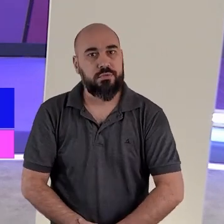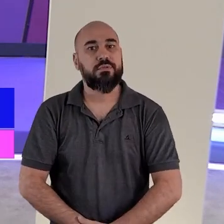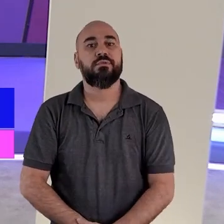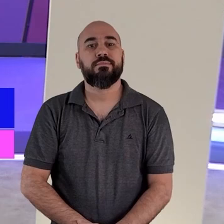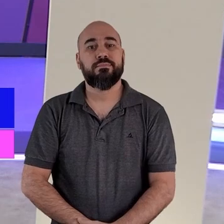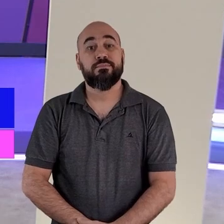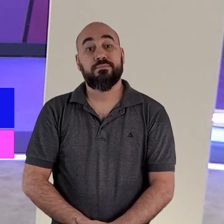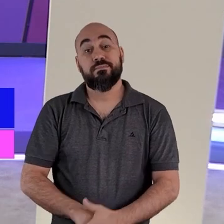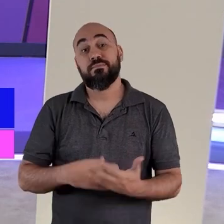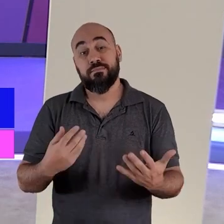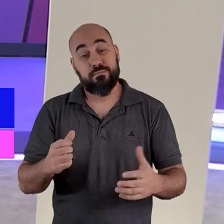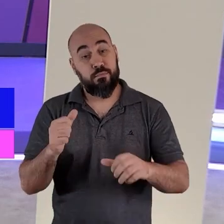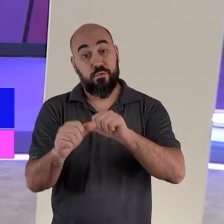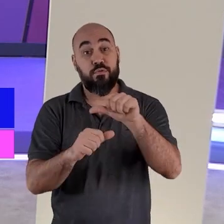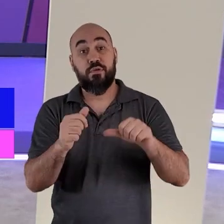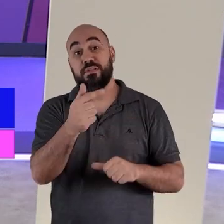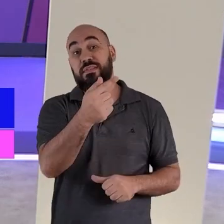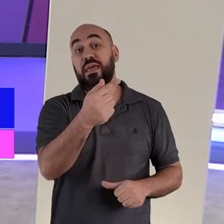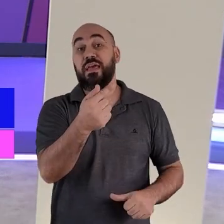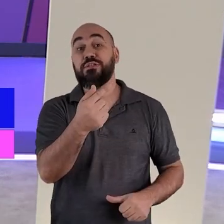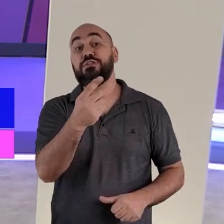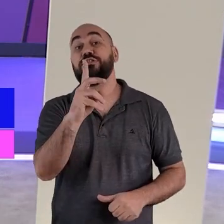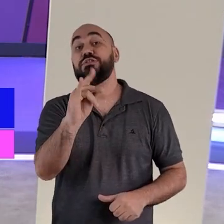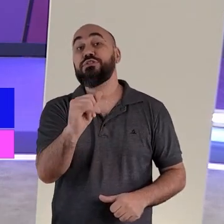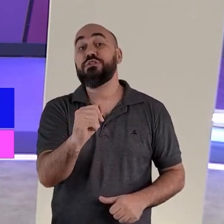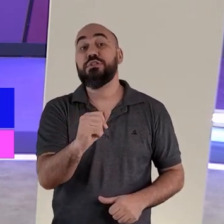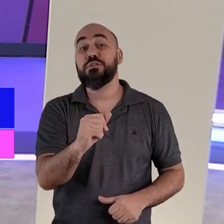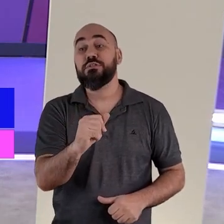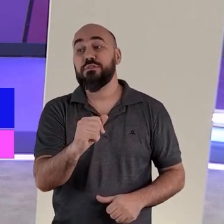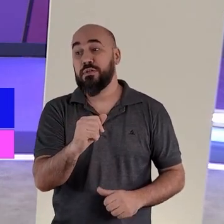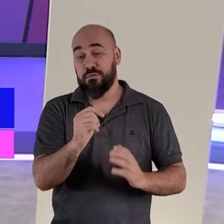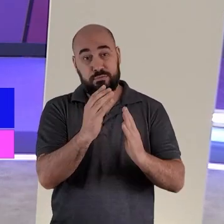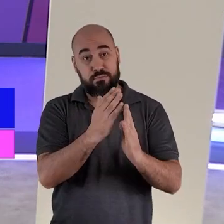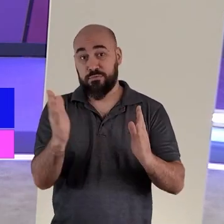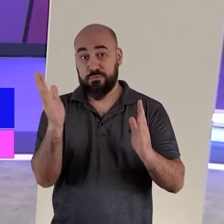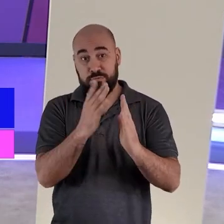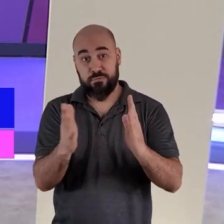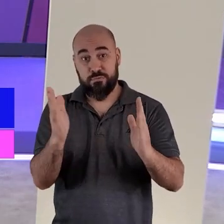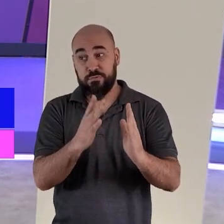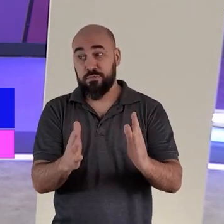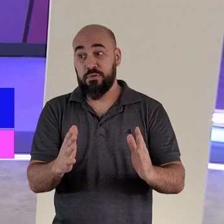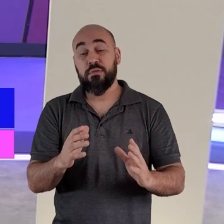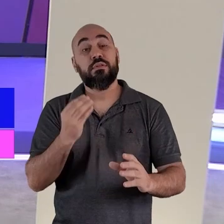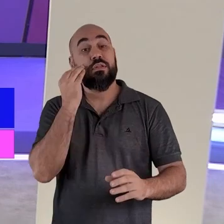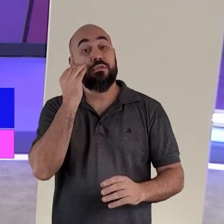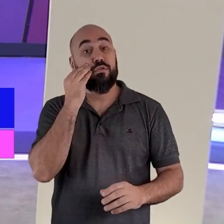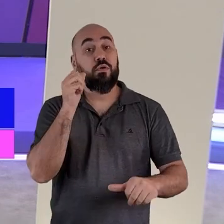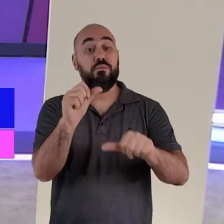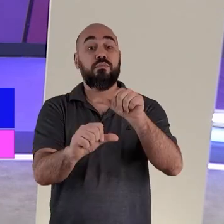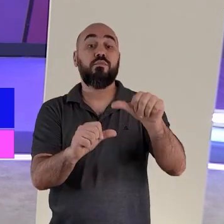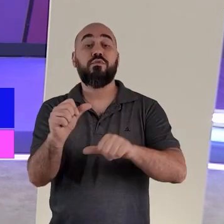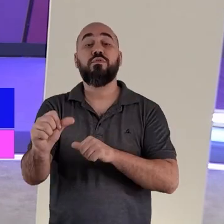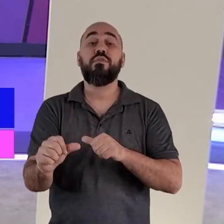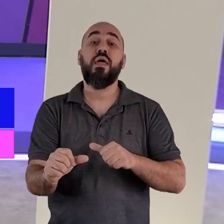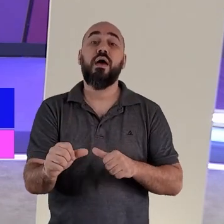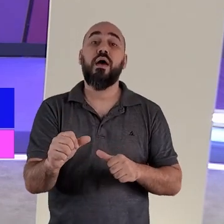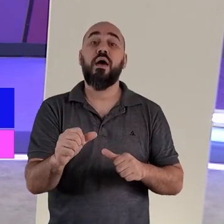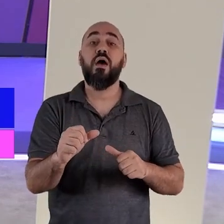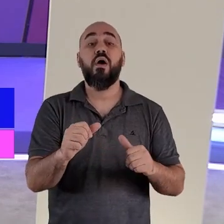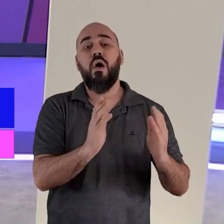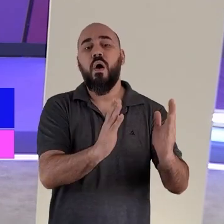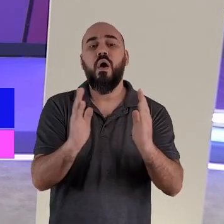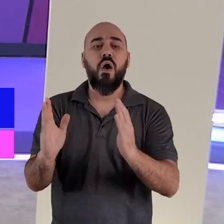não mais de 7 dias. O sábado, então, seria impossível de ser guardado. Tentou-se estabelecer uma ordem diferente